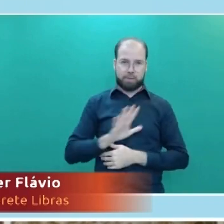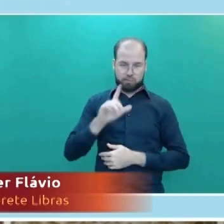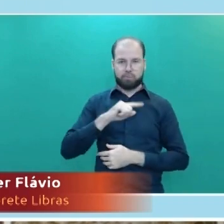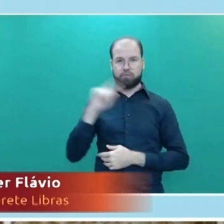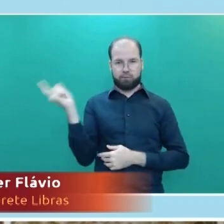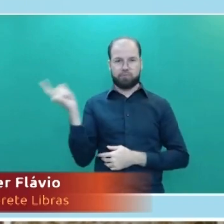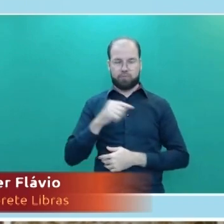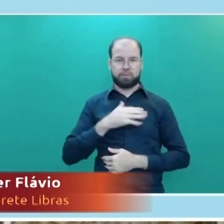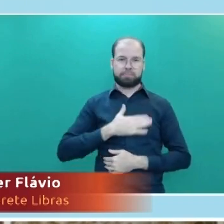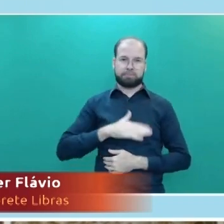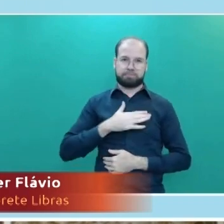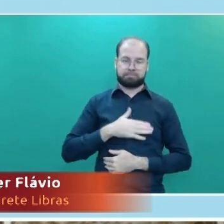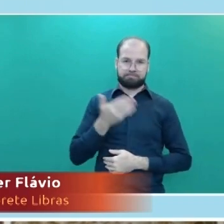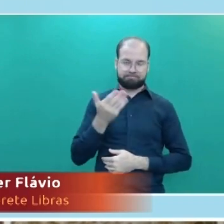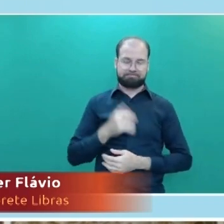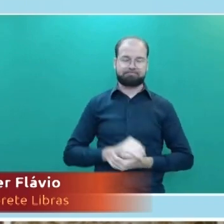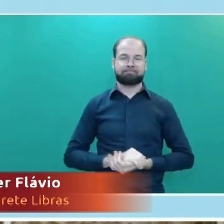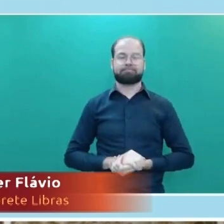daí.